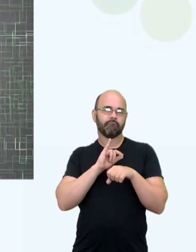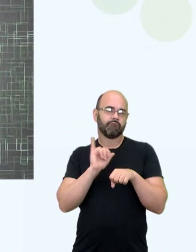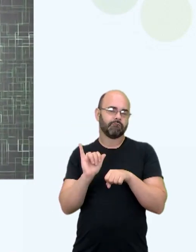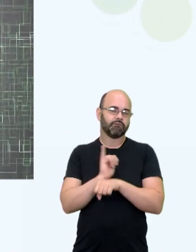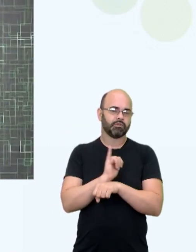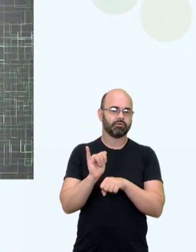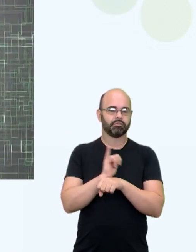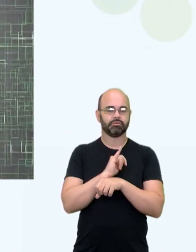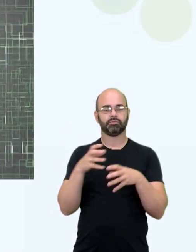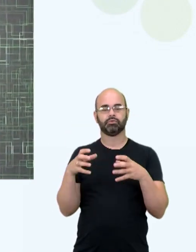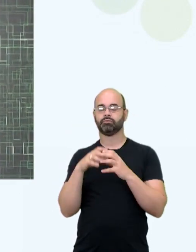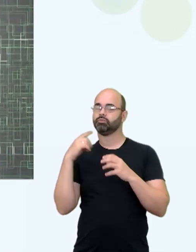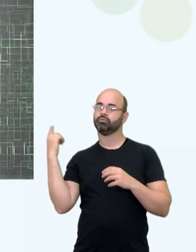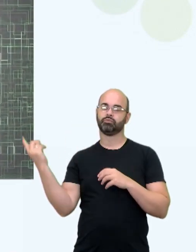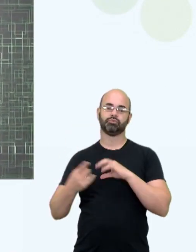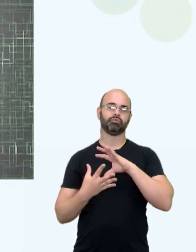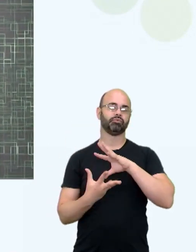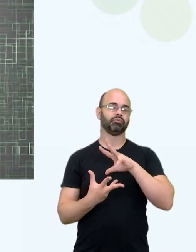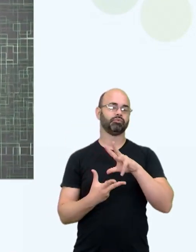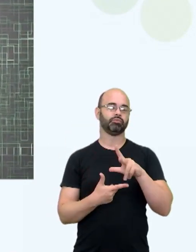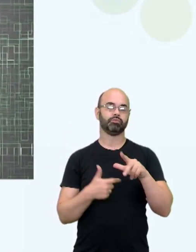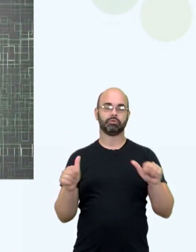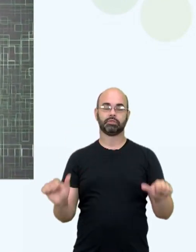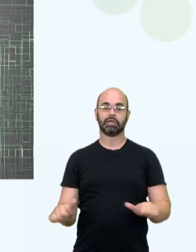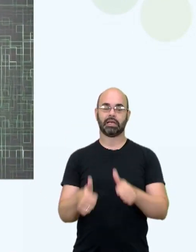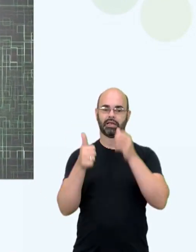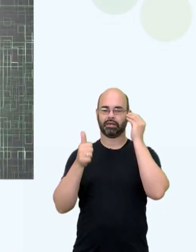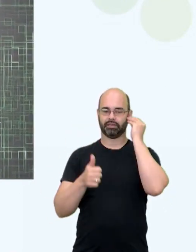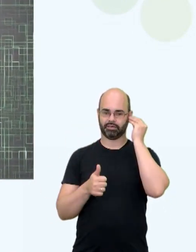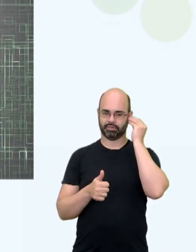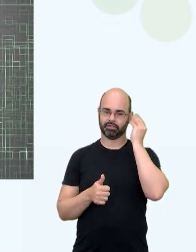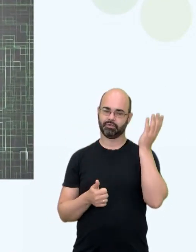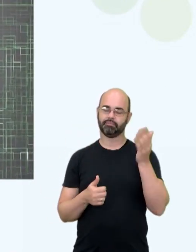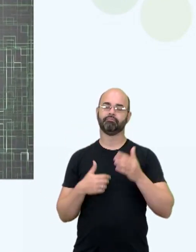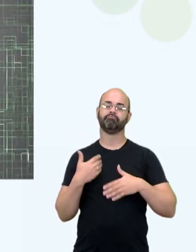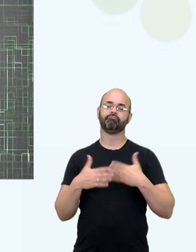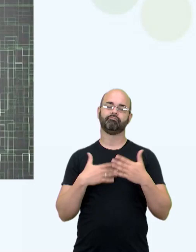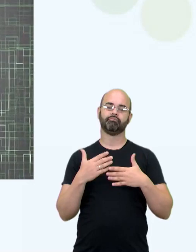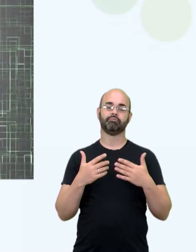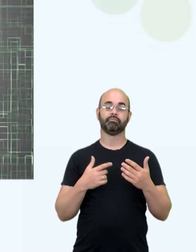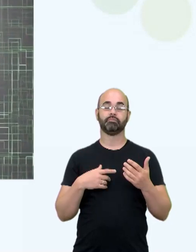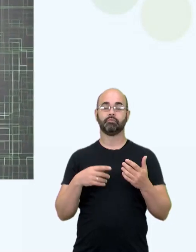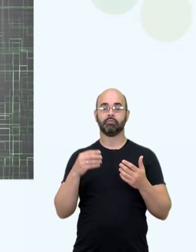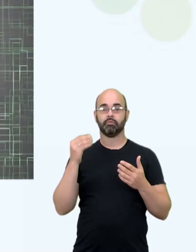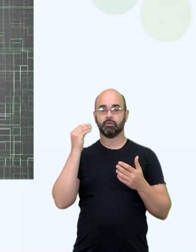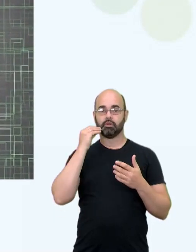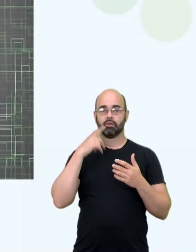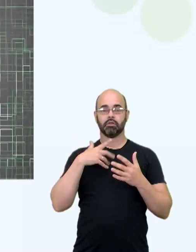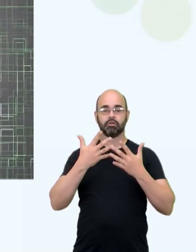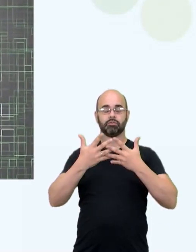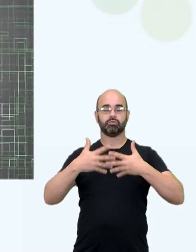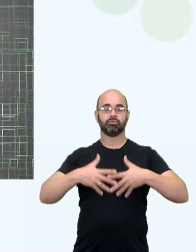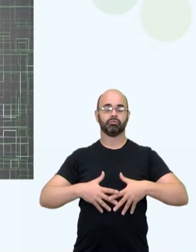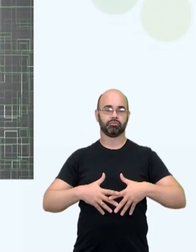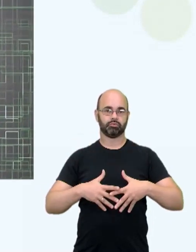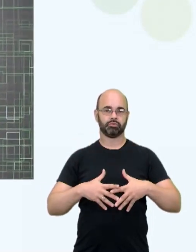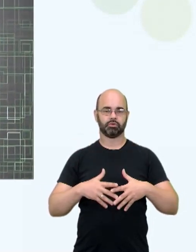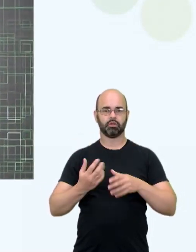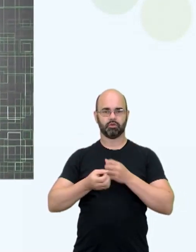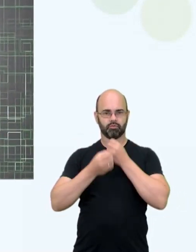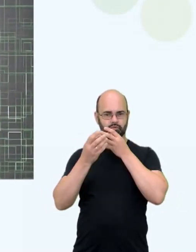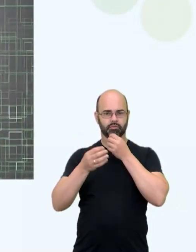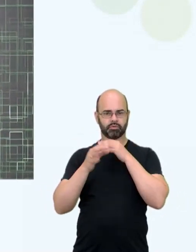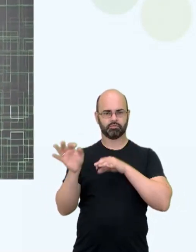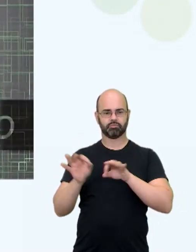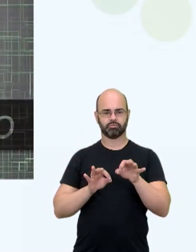das instituições no mundo. Logo, para potencializar esse recurso, torna-se necessário estruturar a organização da informação,